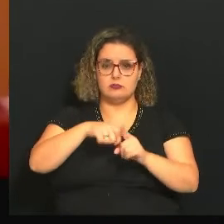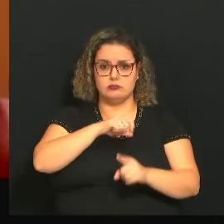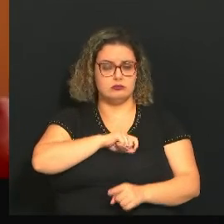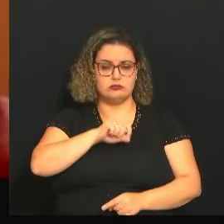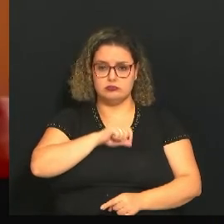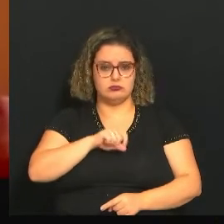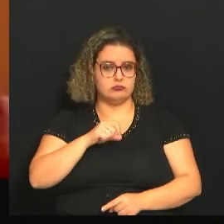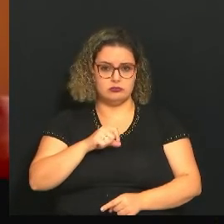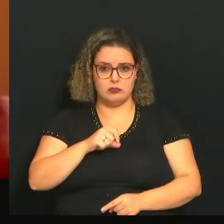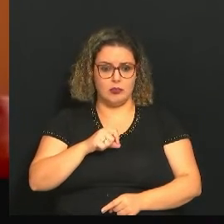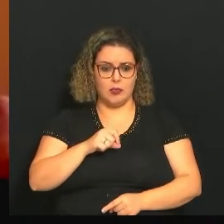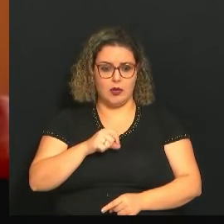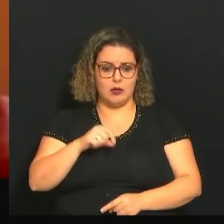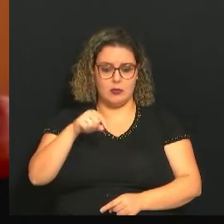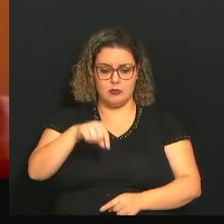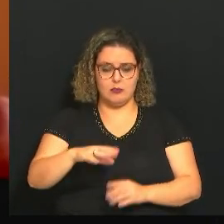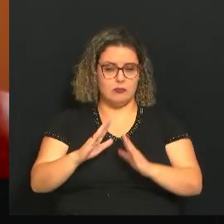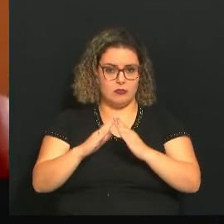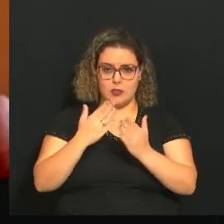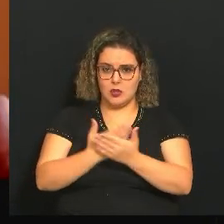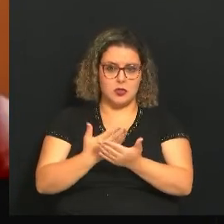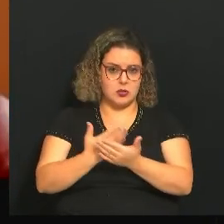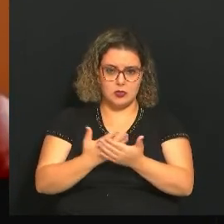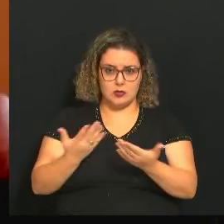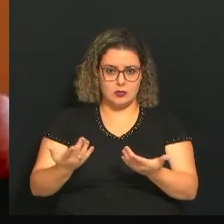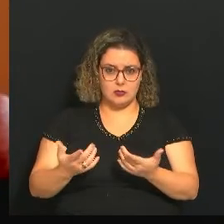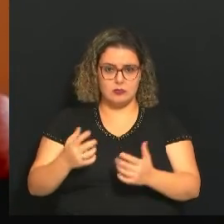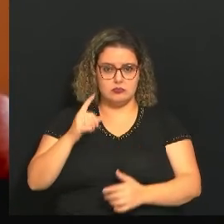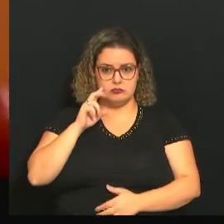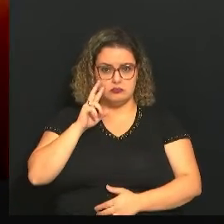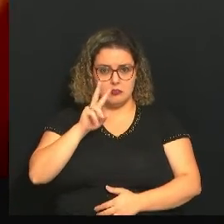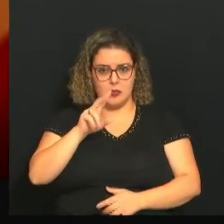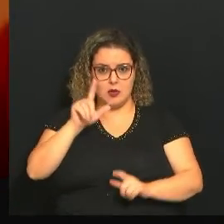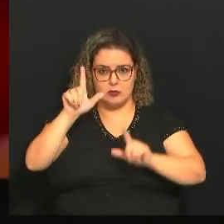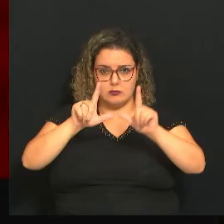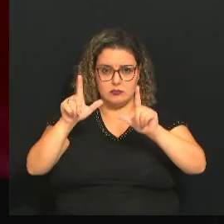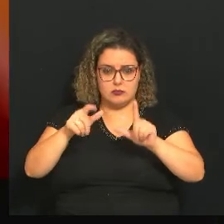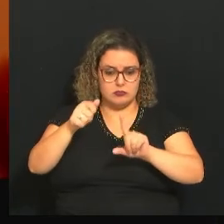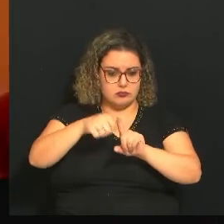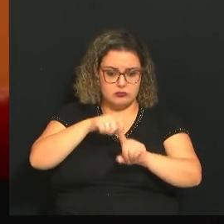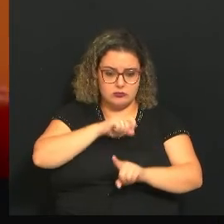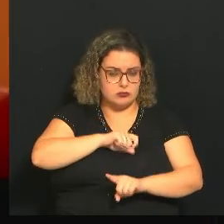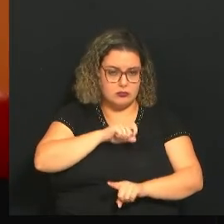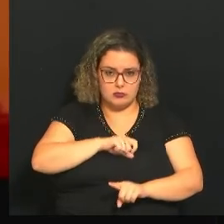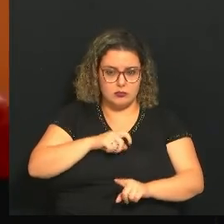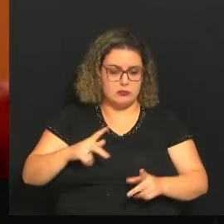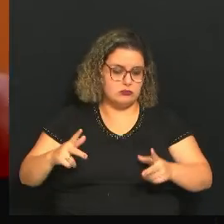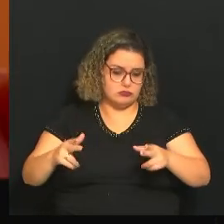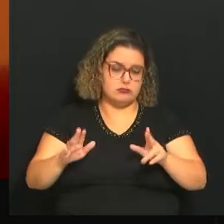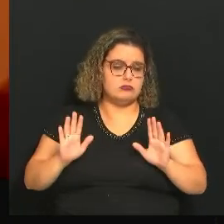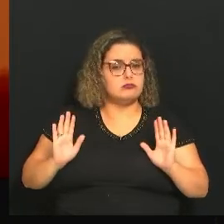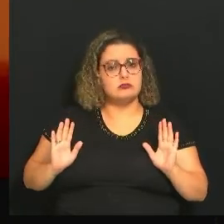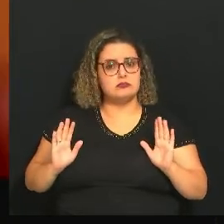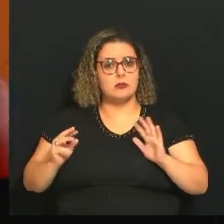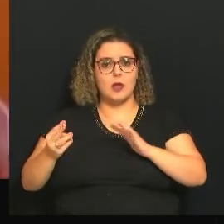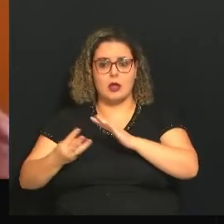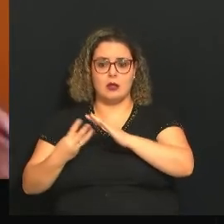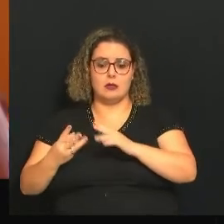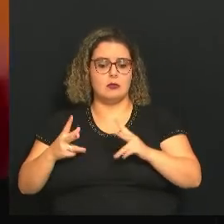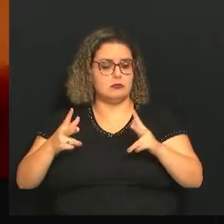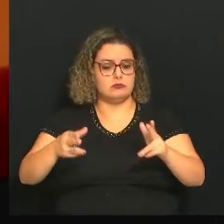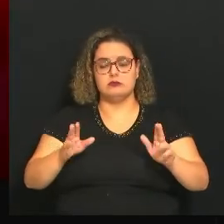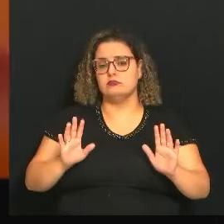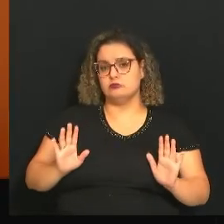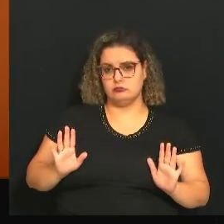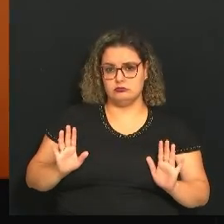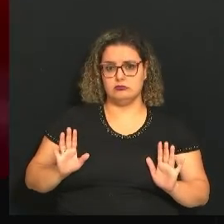escolas em Campinas. Eu vi pela TV que eles não receberam salário e parou o pessoal das escolas.